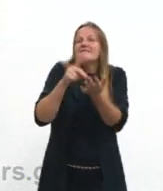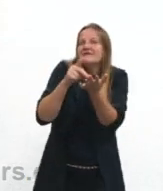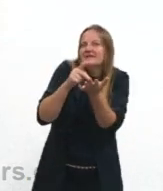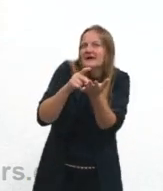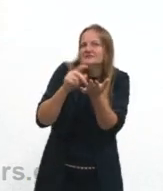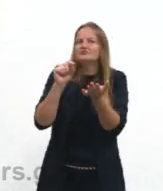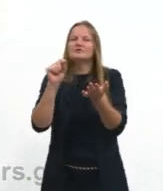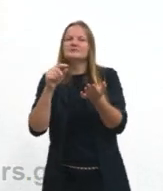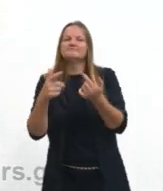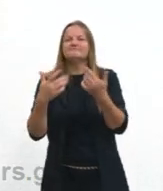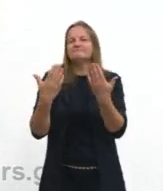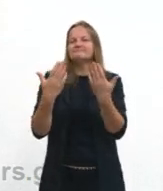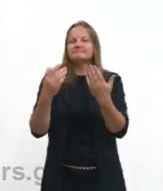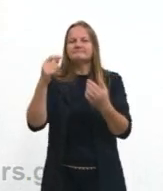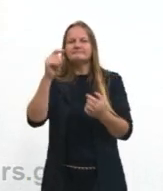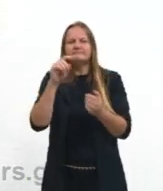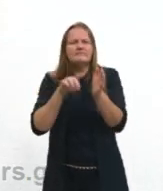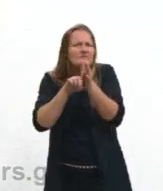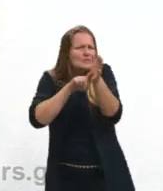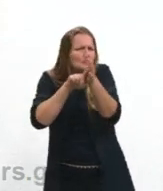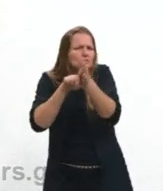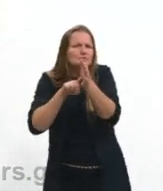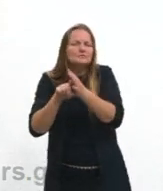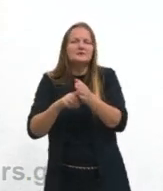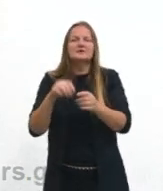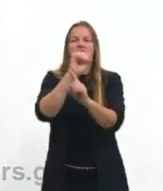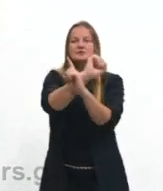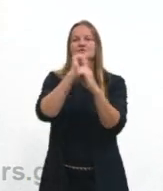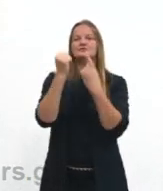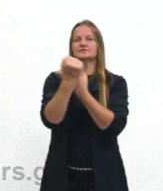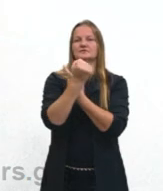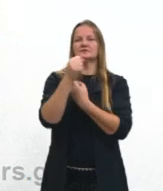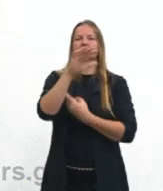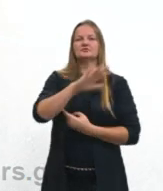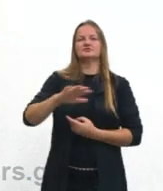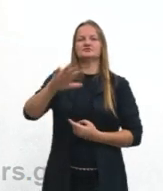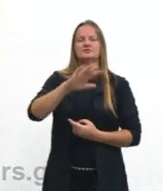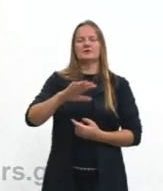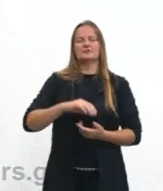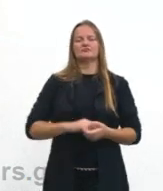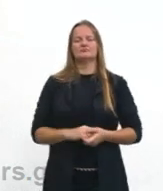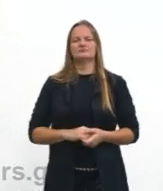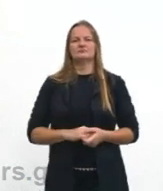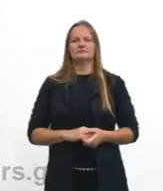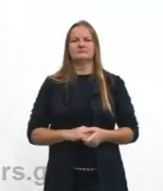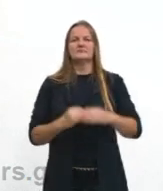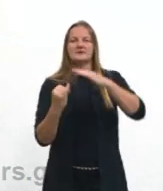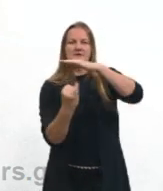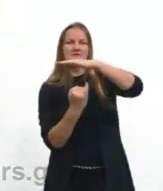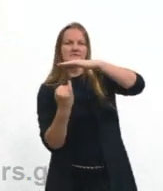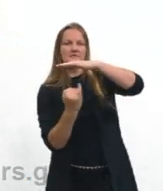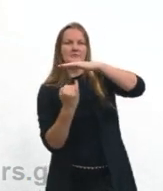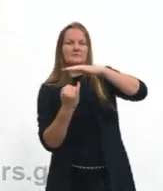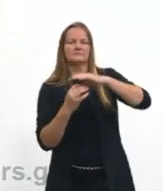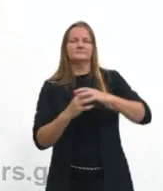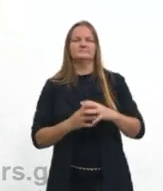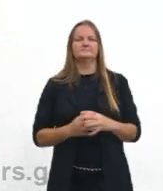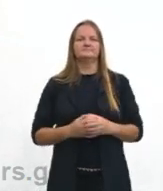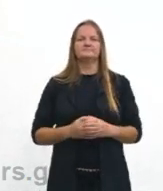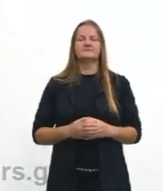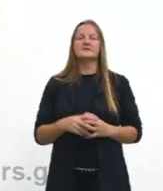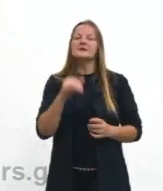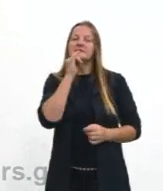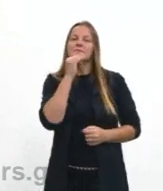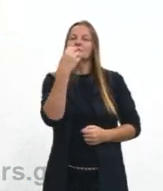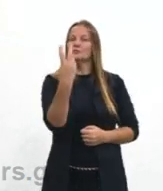eu do que que vem do conhecimento da sociedade de uma forma mais informal certo então aqui a gente